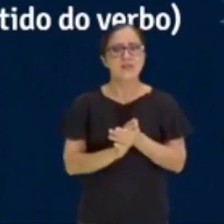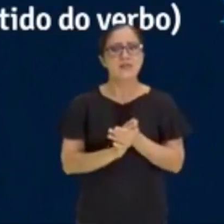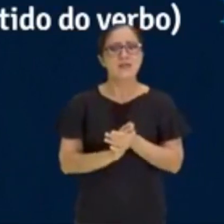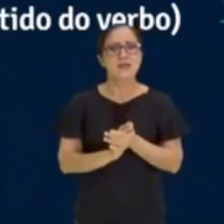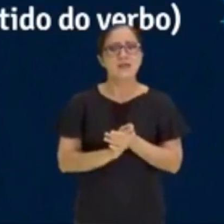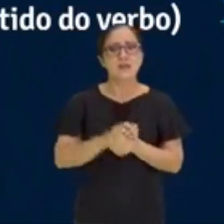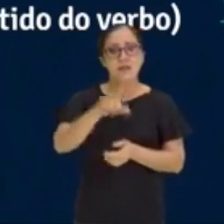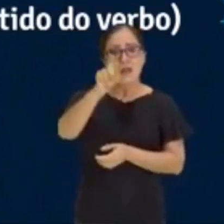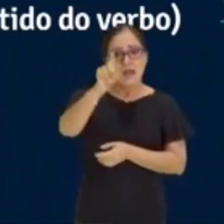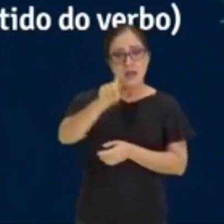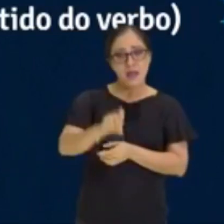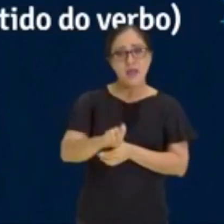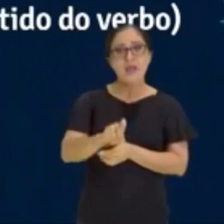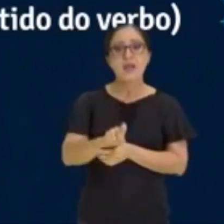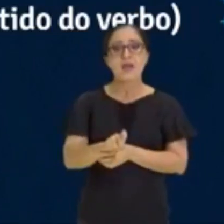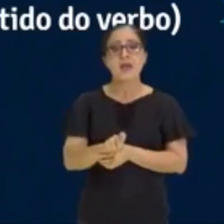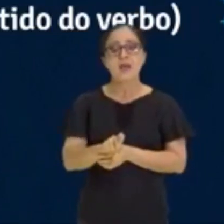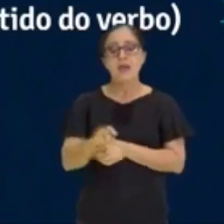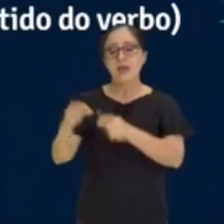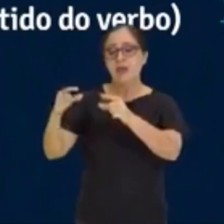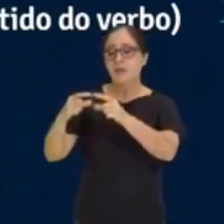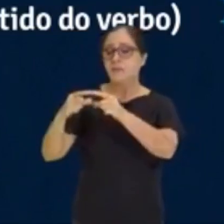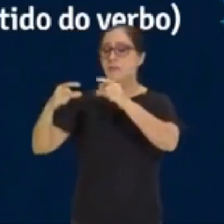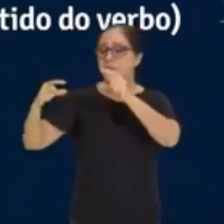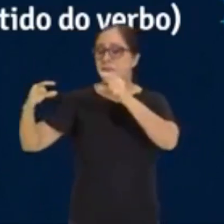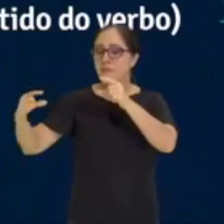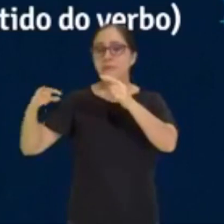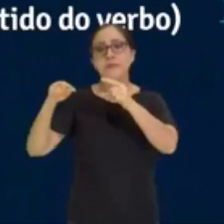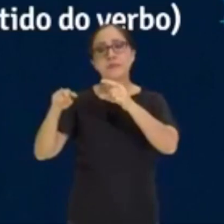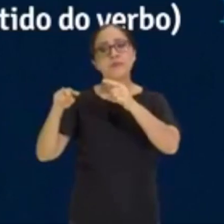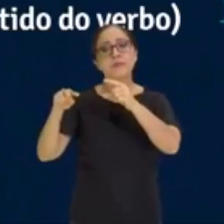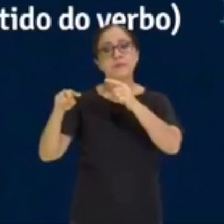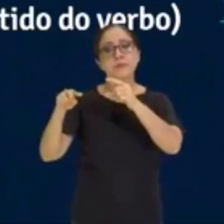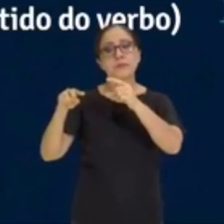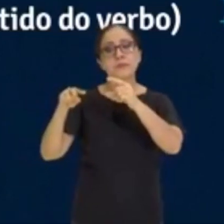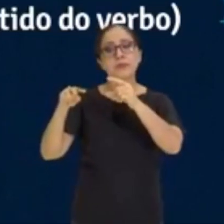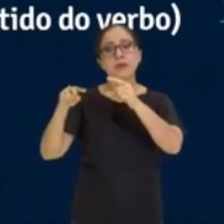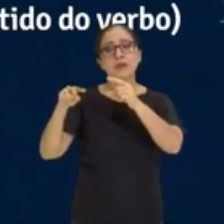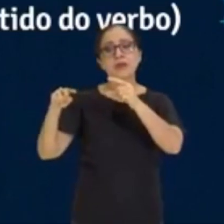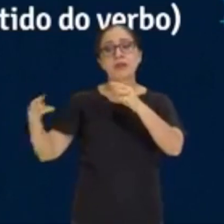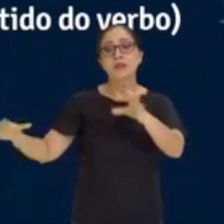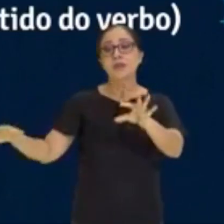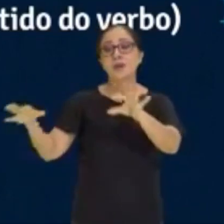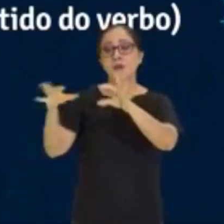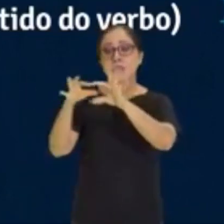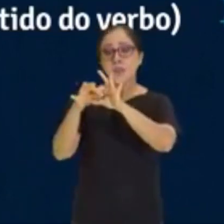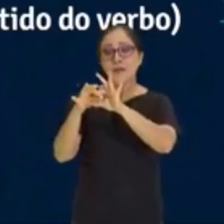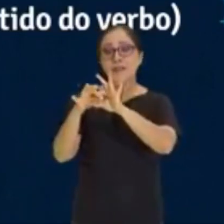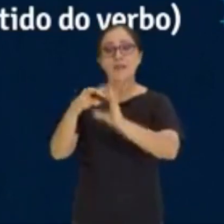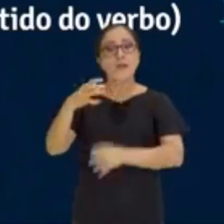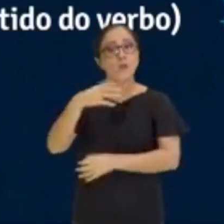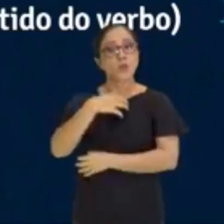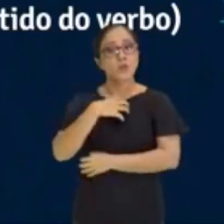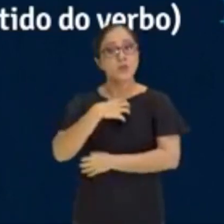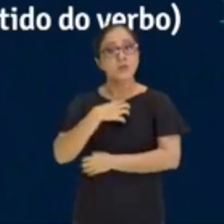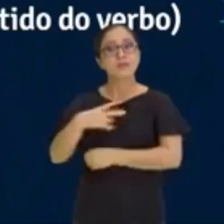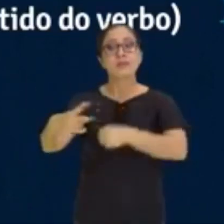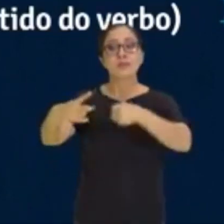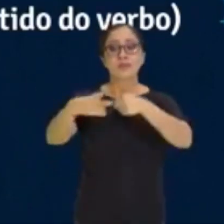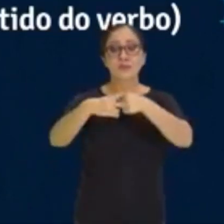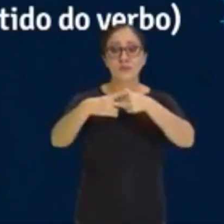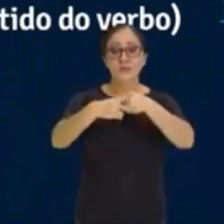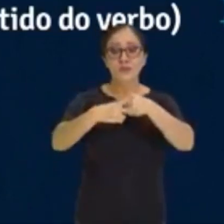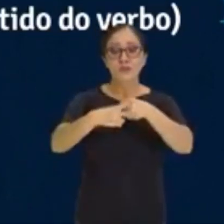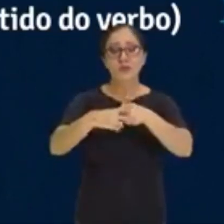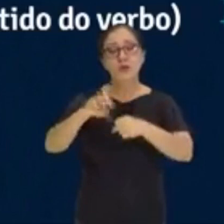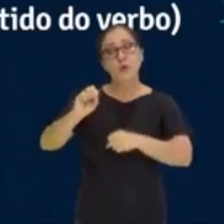a parte da oração que completam o sentido do verbo ou